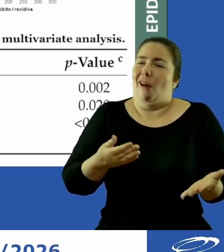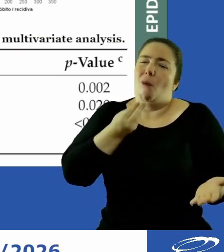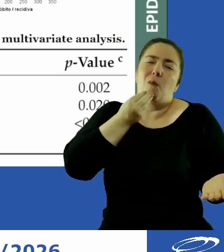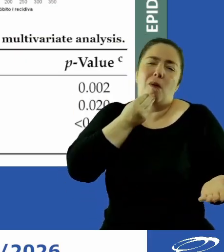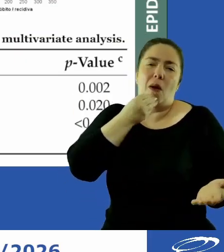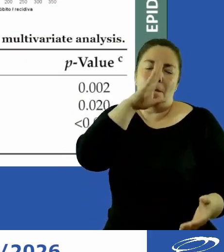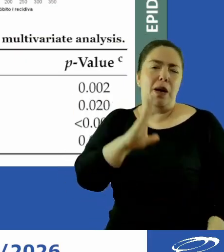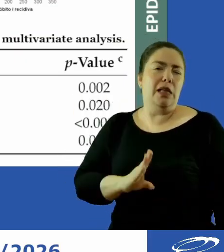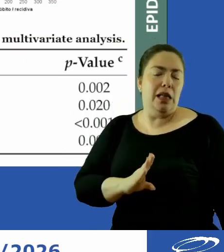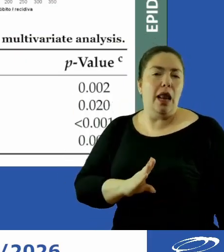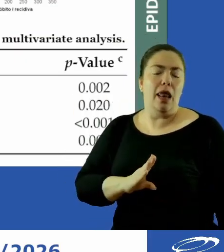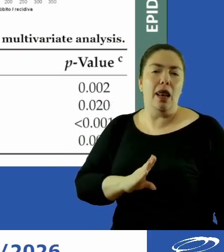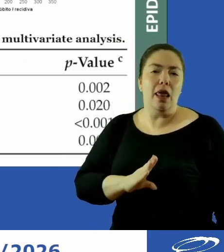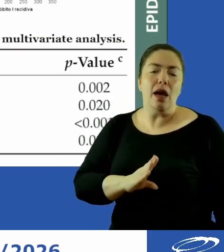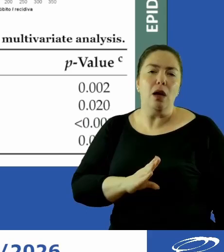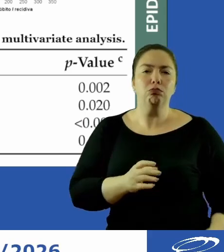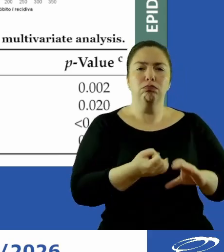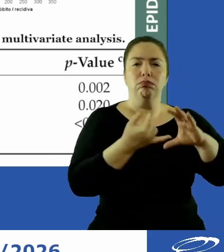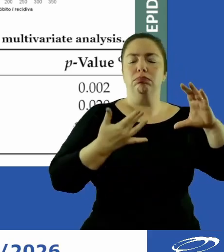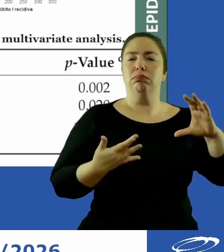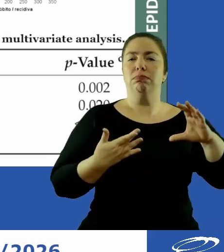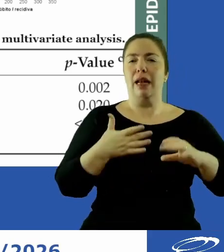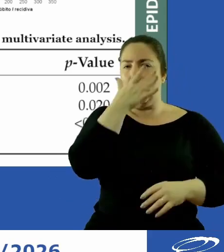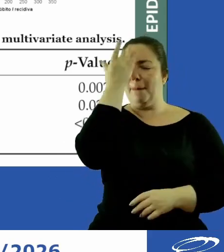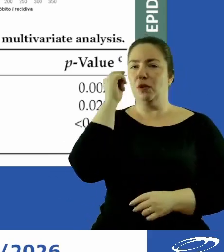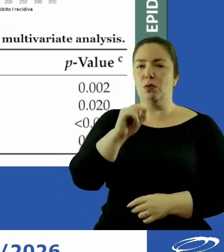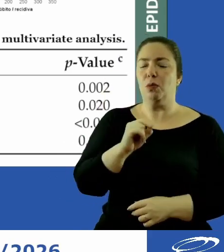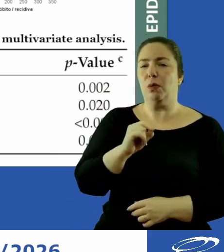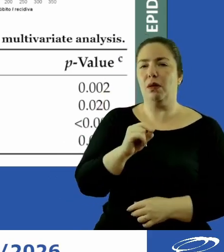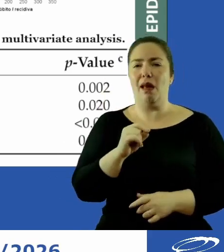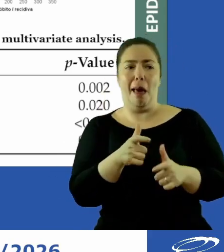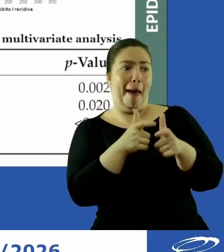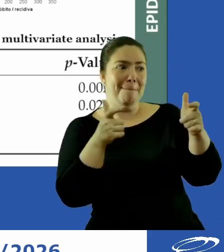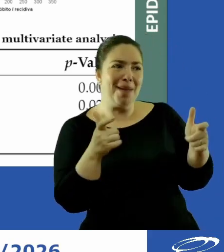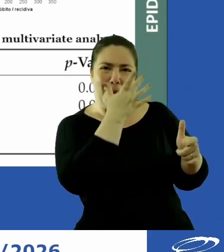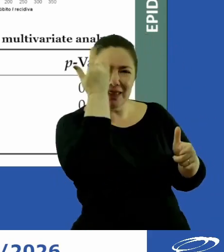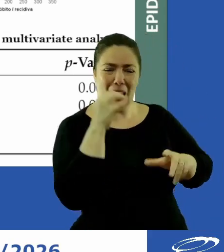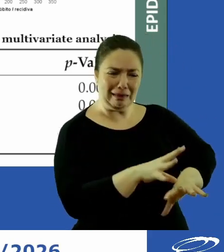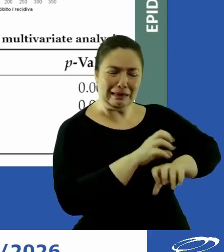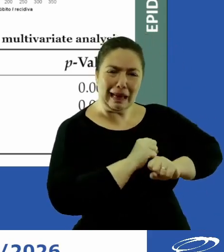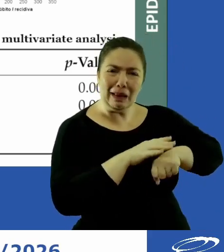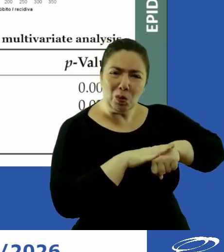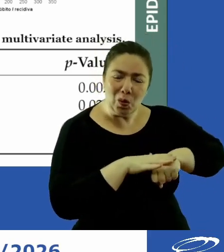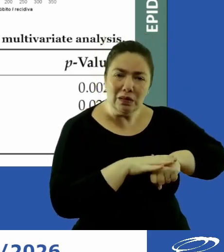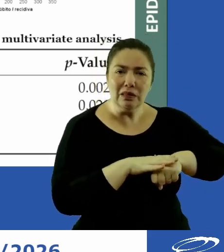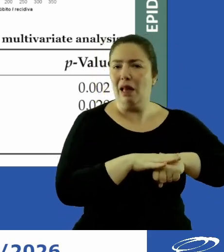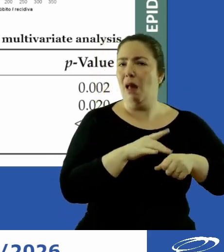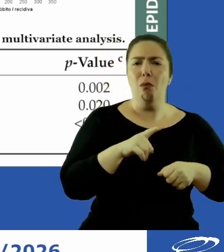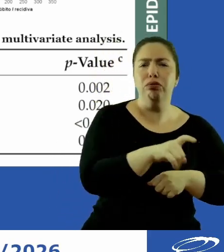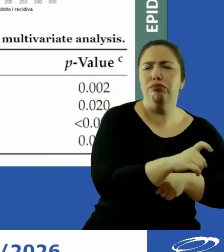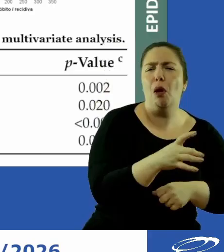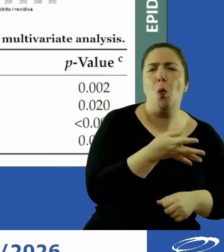que nós não lidamos no dia a dia com a maioria das infecções sendo causadas por bactérias que são muito conhecidas no